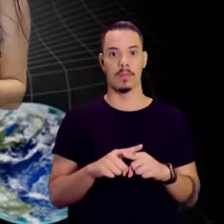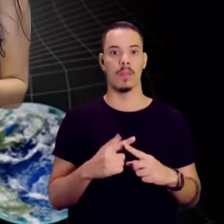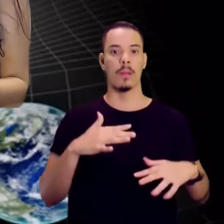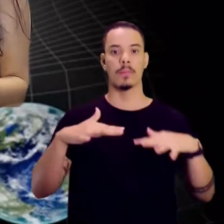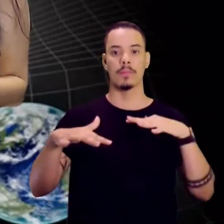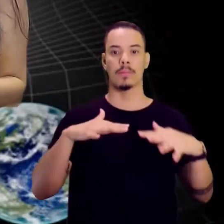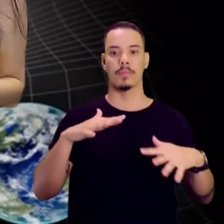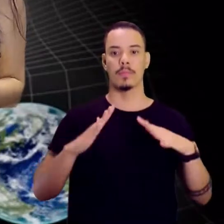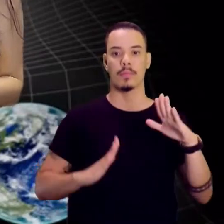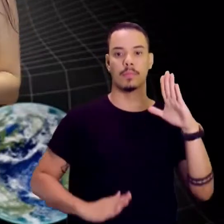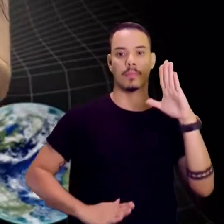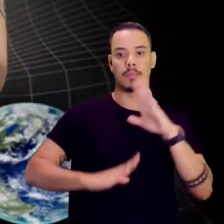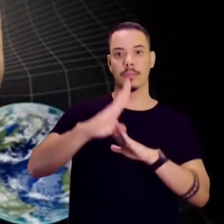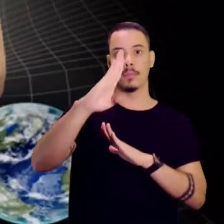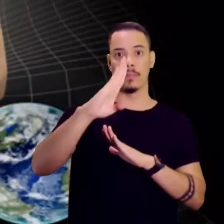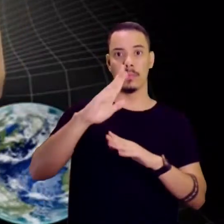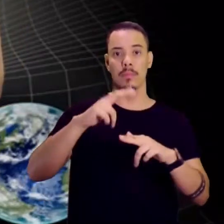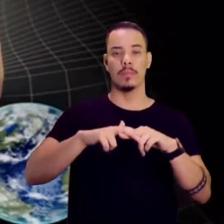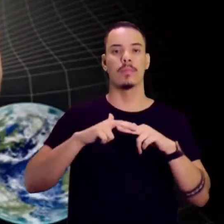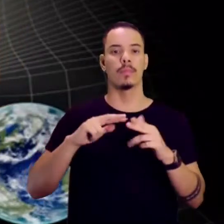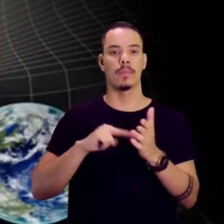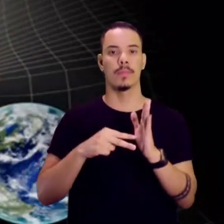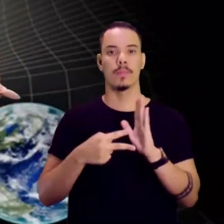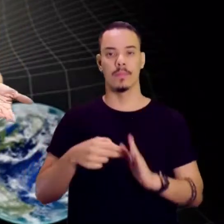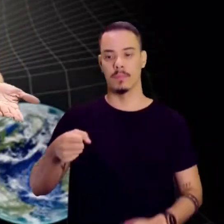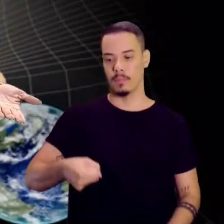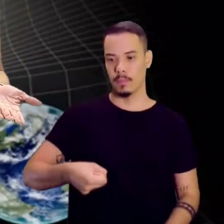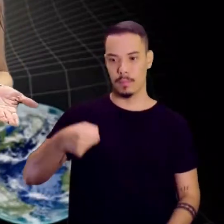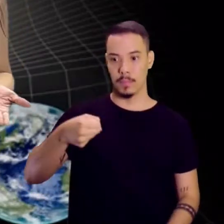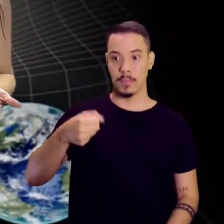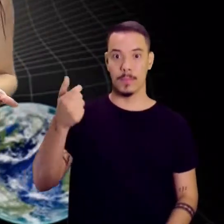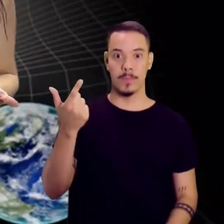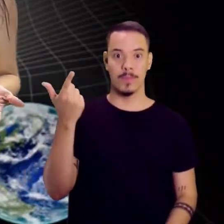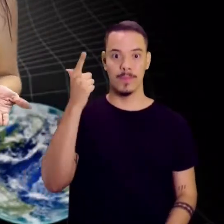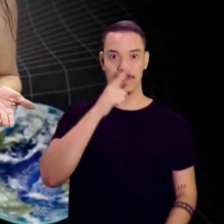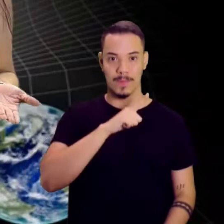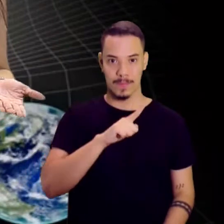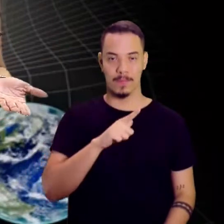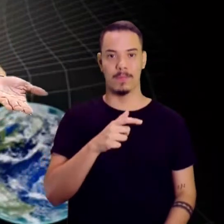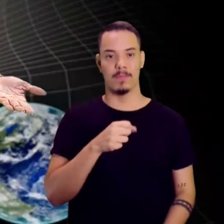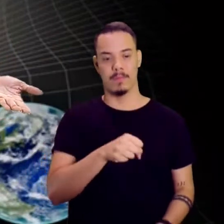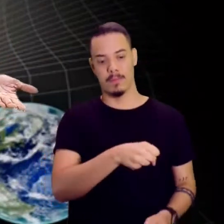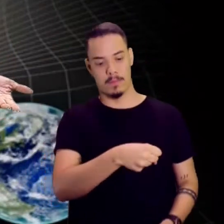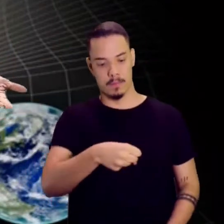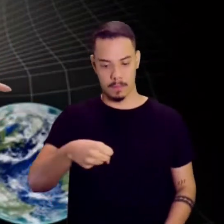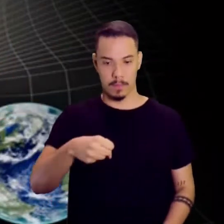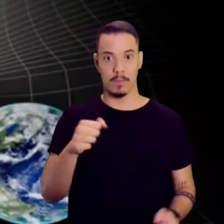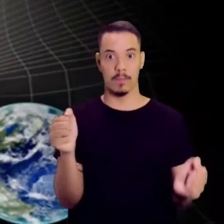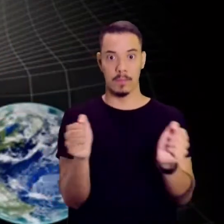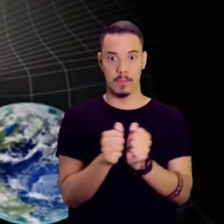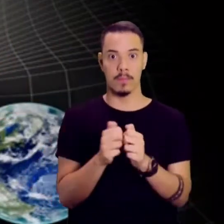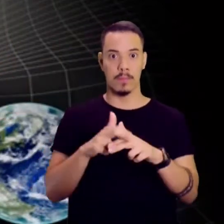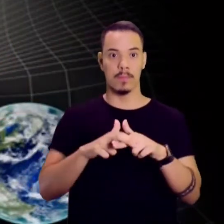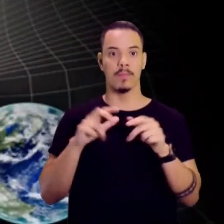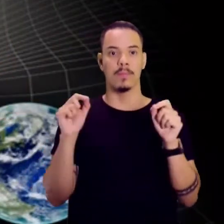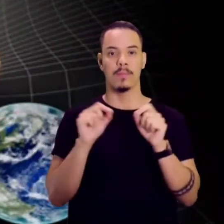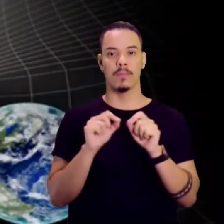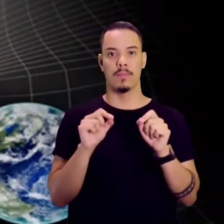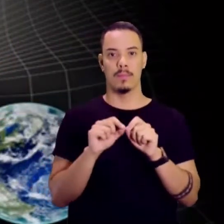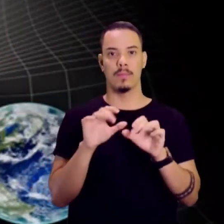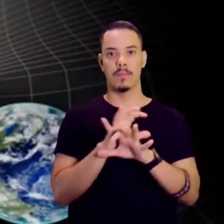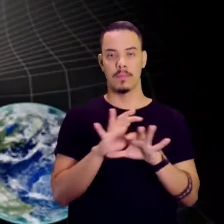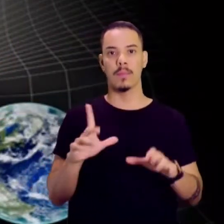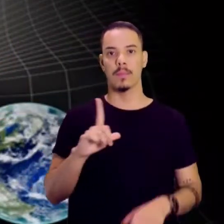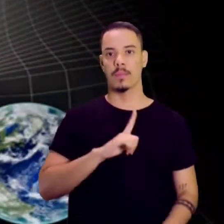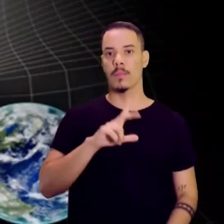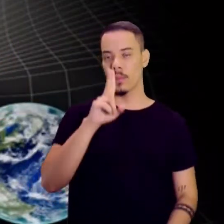para cima. Justo. Então, para essa levantar força... ele, para mover, tinha que levantar. Primeiro tinha que arrastar o balde, né? Exatamente. Então, para levantar, a gente também vai ter uma